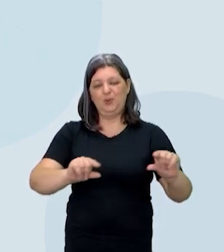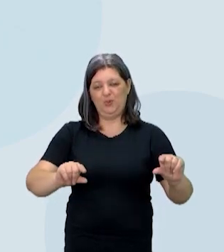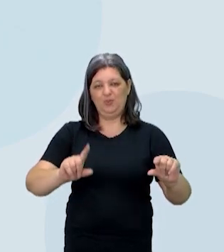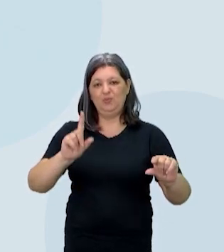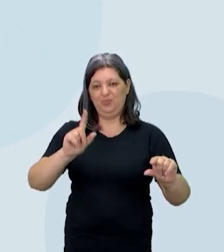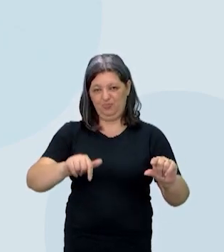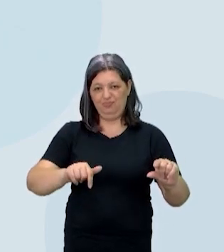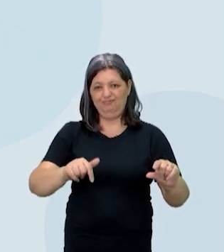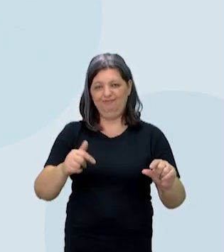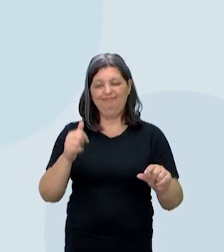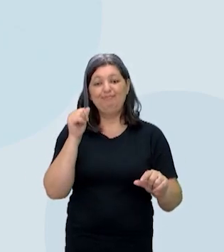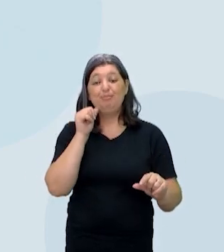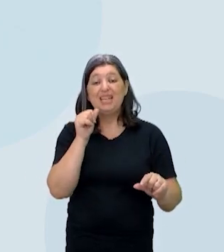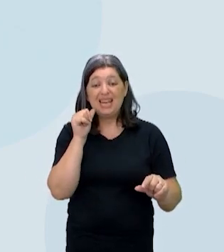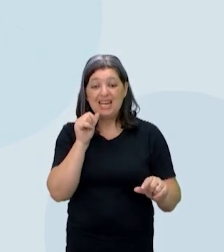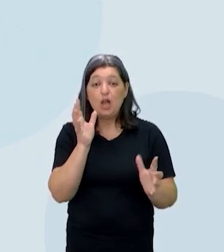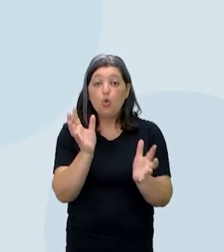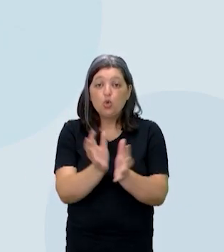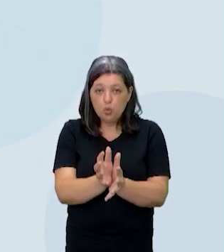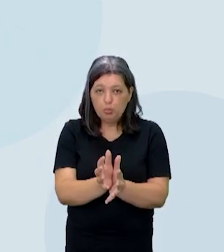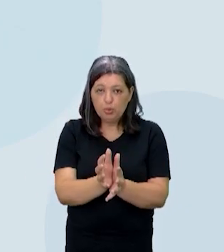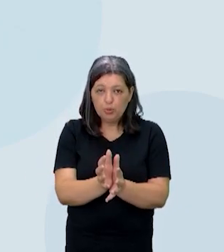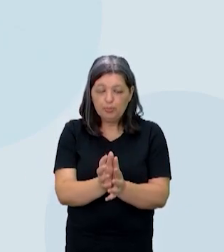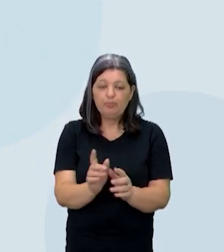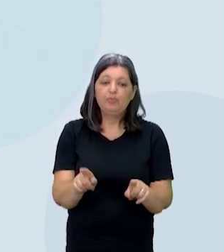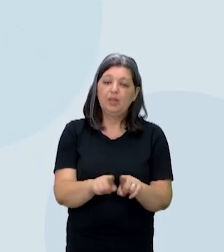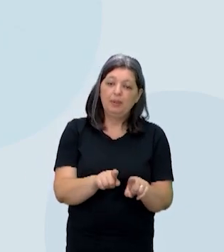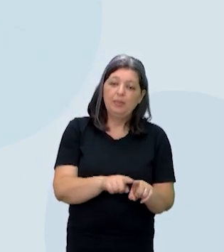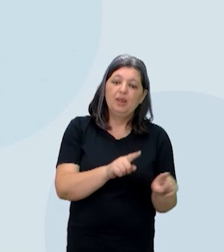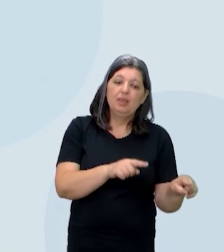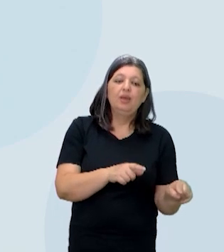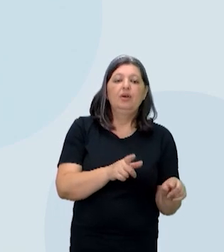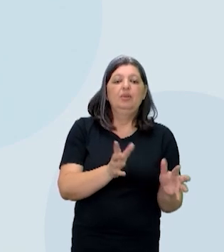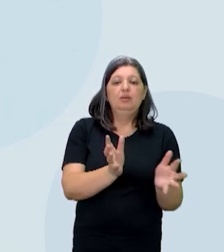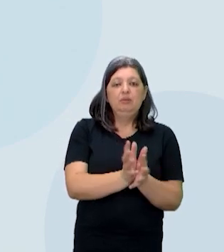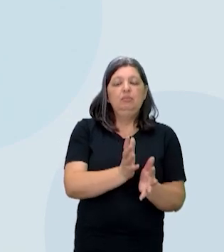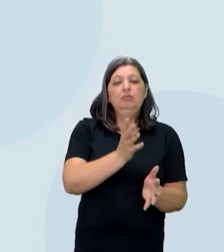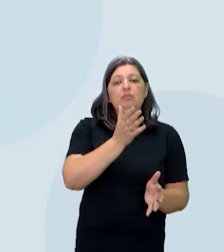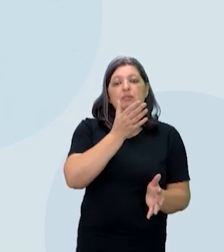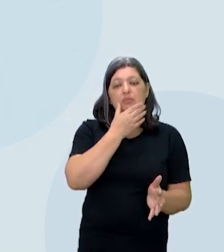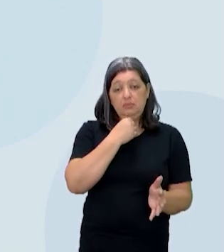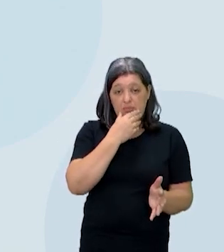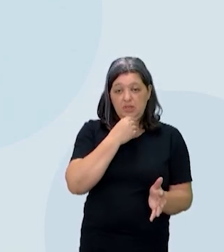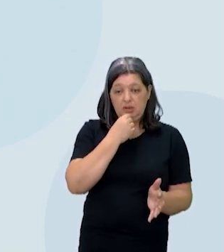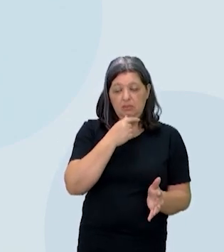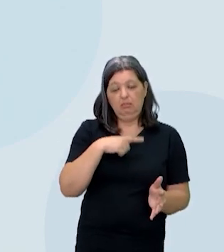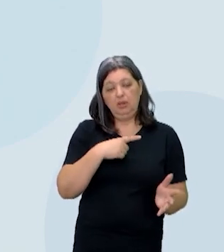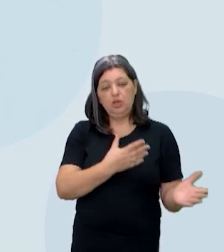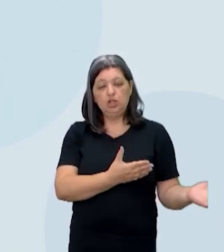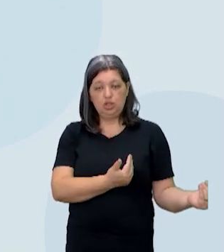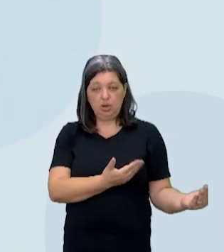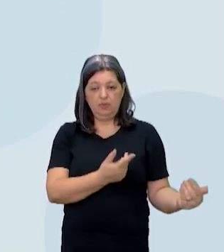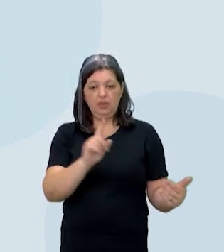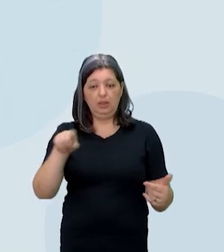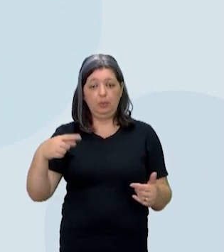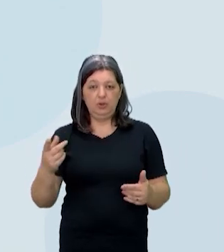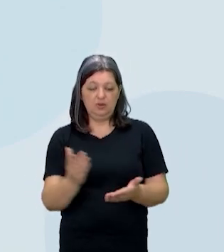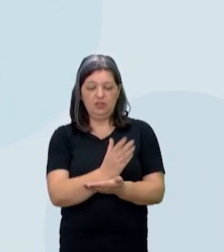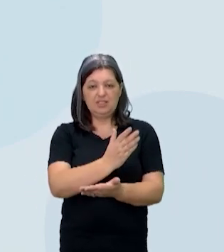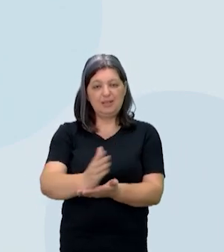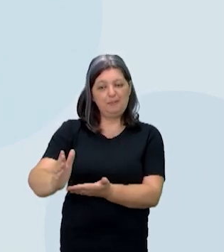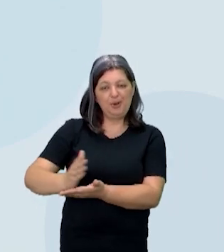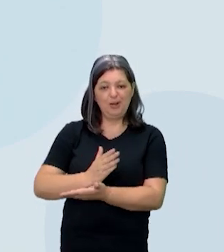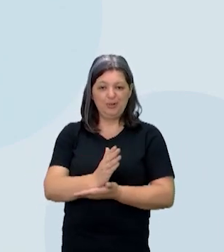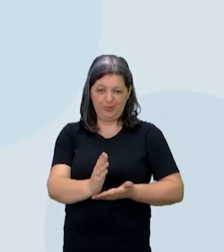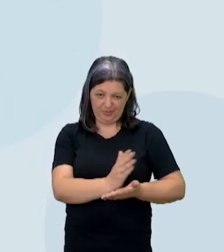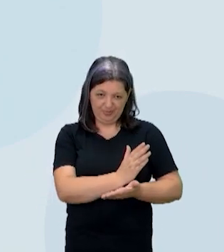que se refere a garotas, certo? É um grupo. E depois tem homens da mesma faixa etária. Então eu tenho jovens, e depois eu vou separando